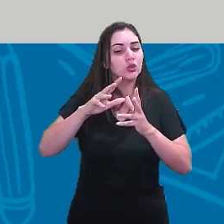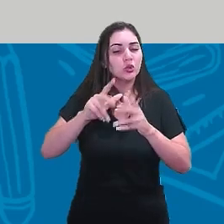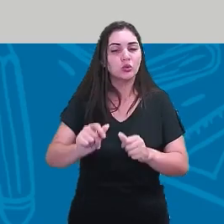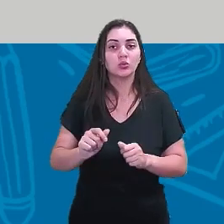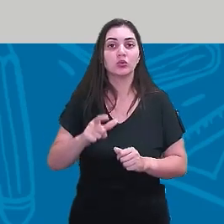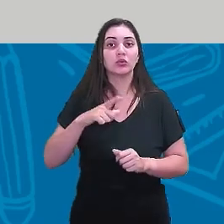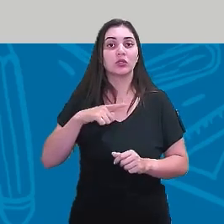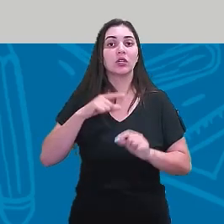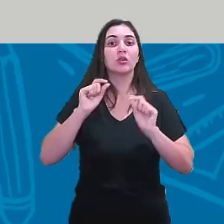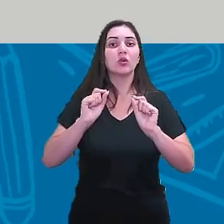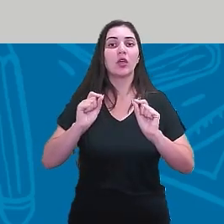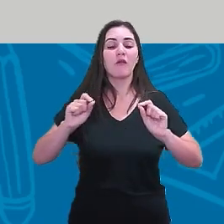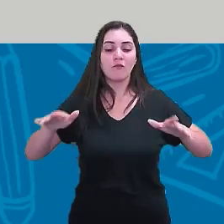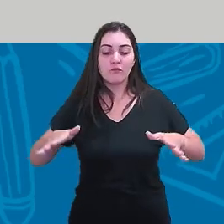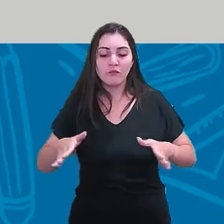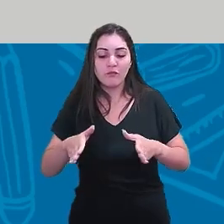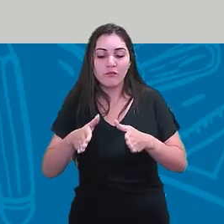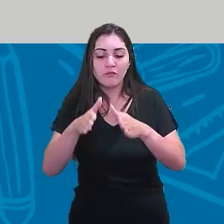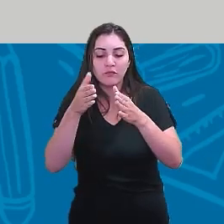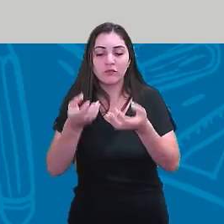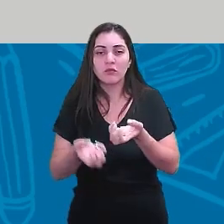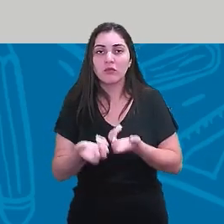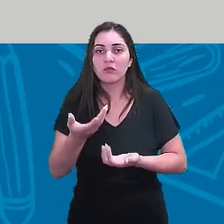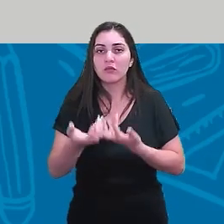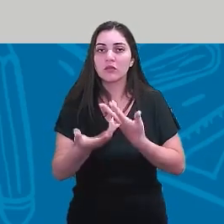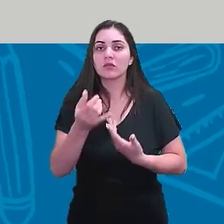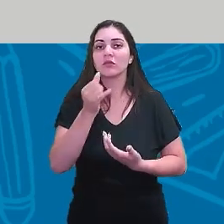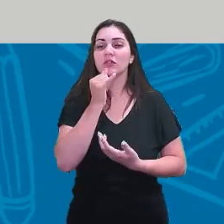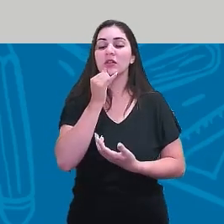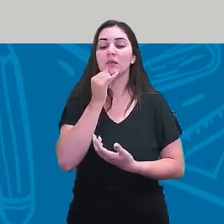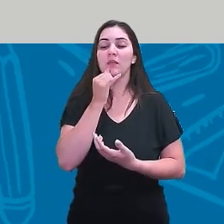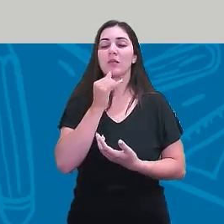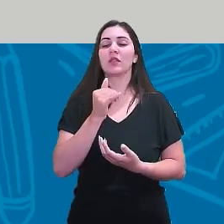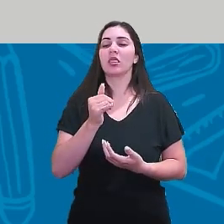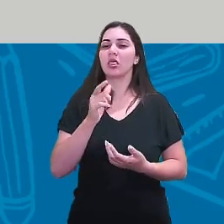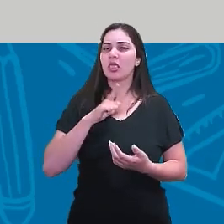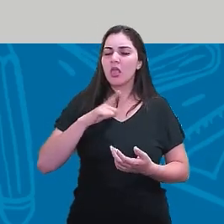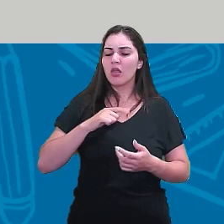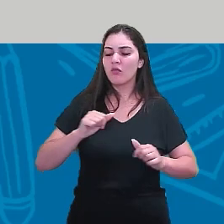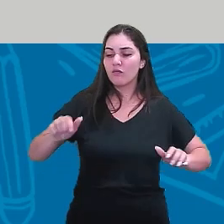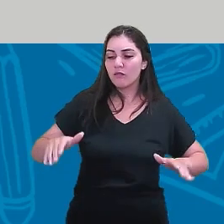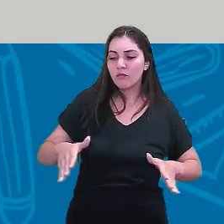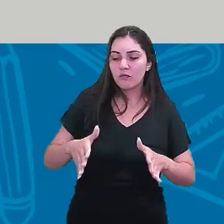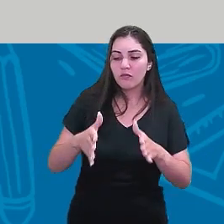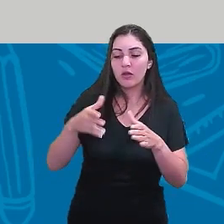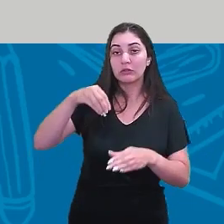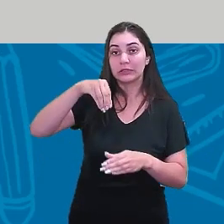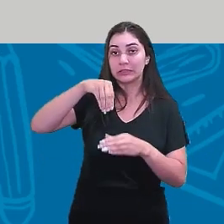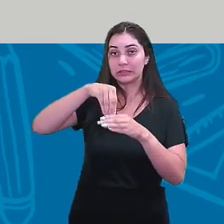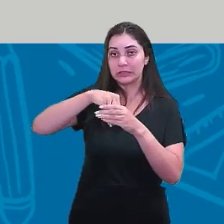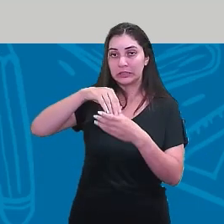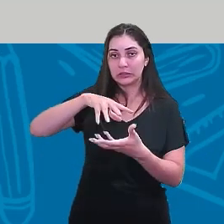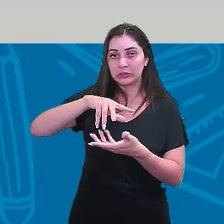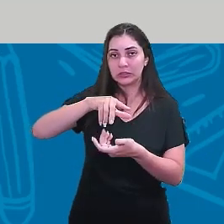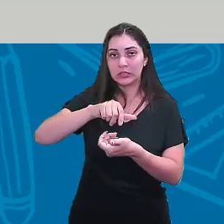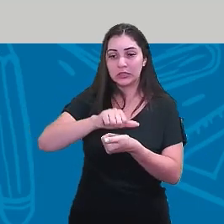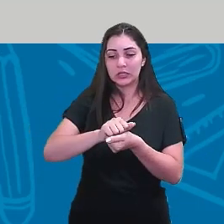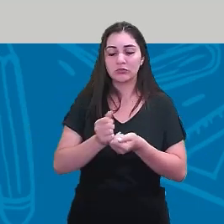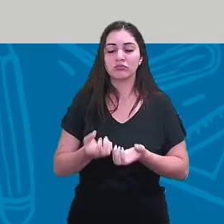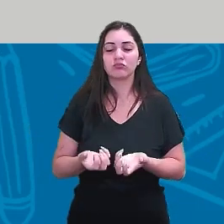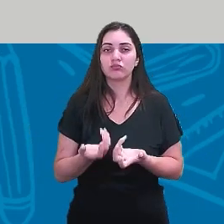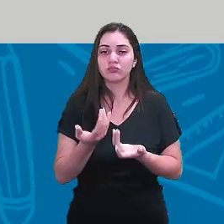também o vulcanismo, que são atividades de erupção do magma, localizado no interior da Terra, em direção